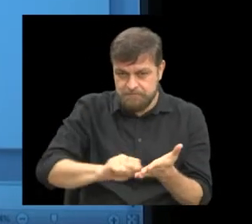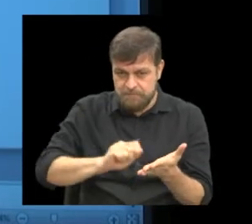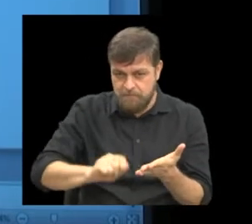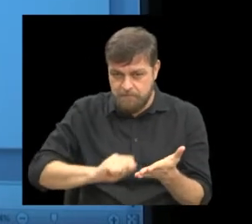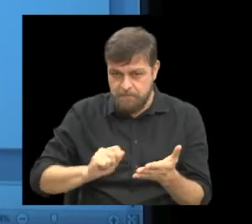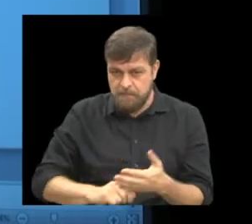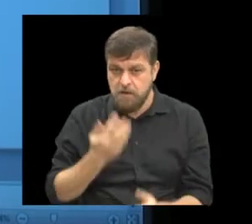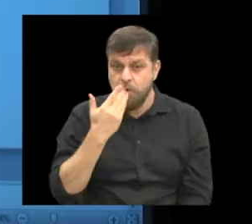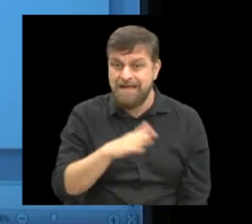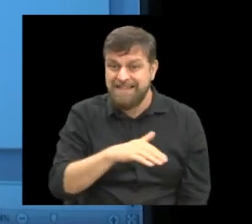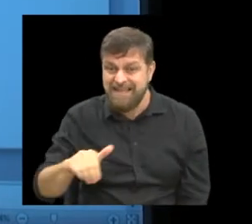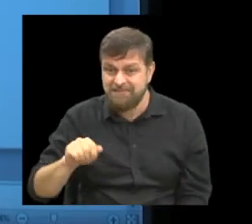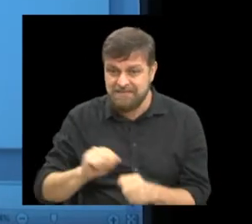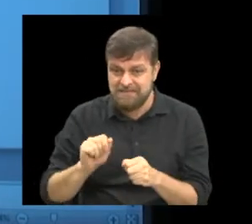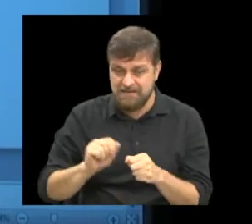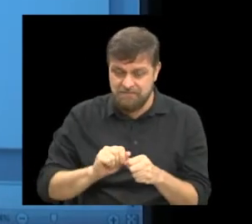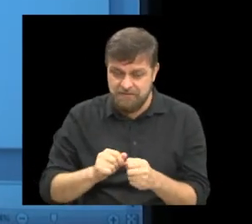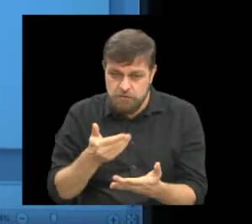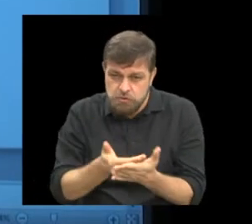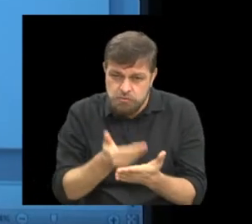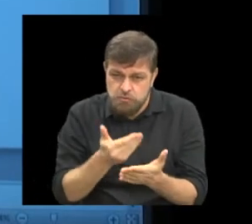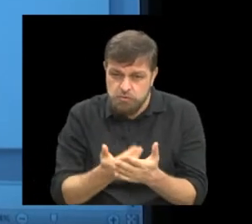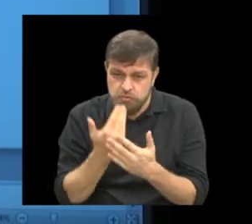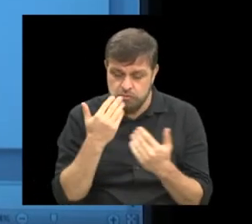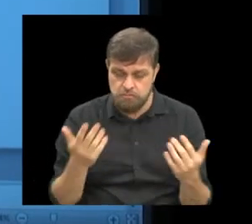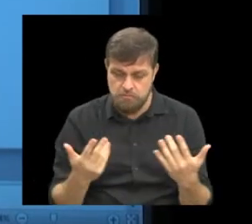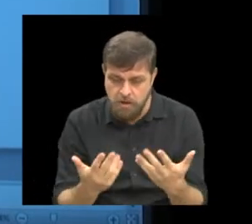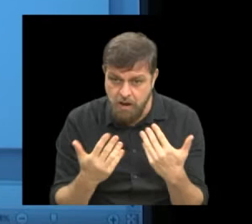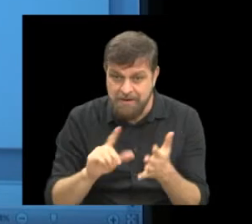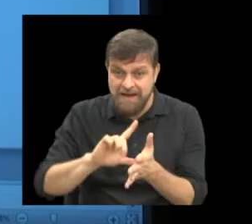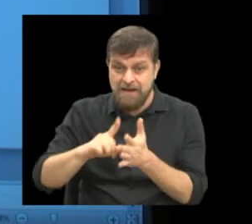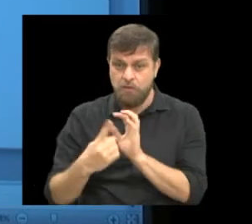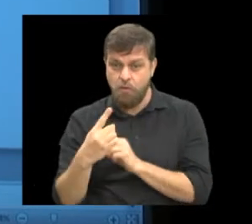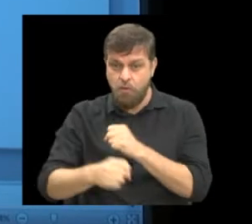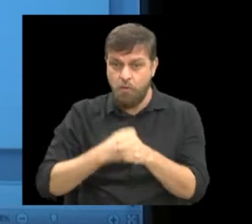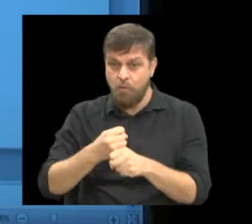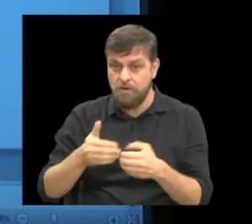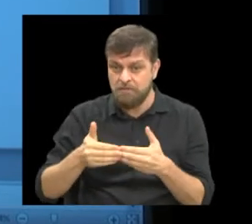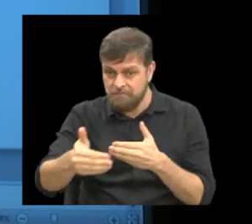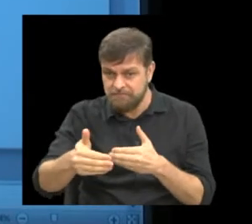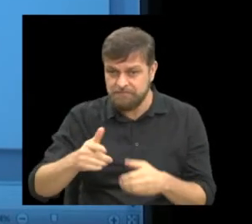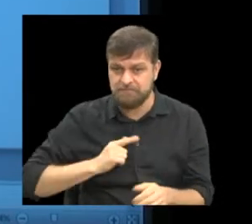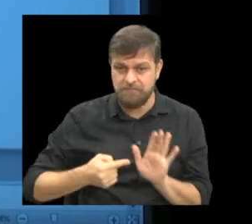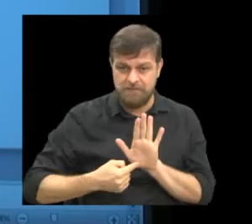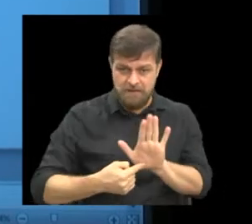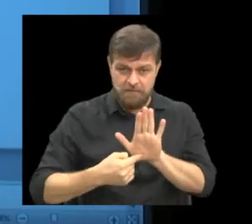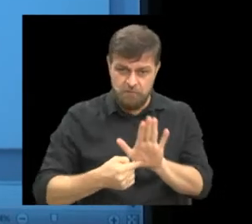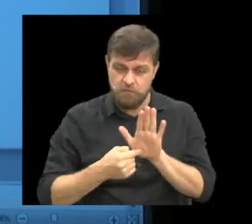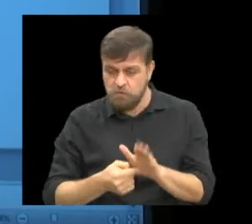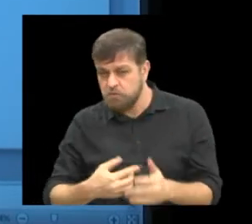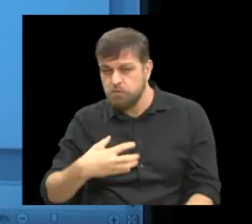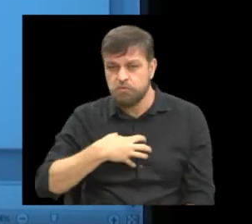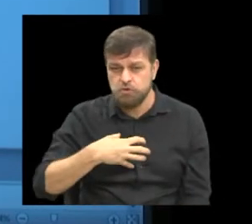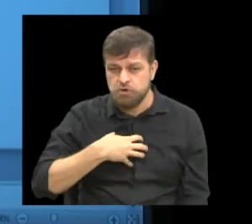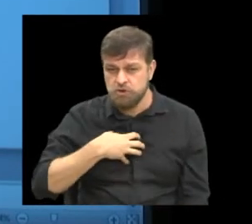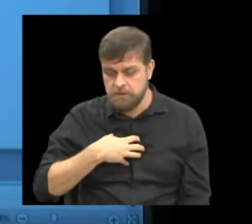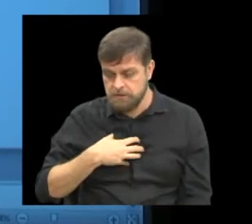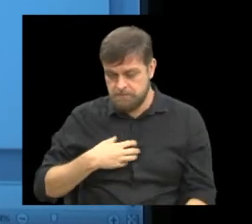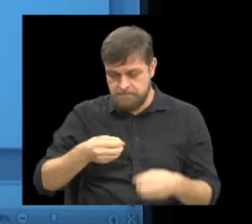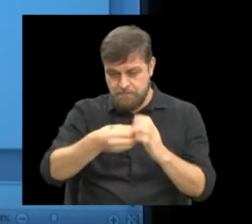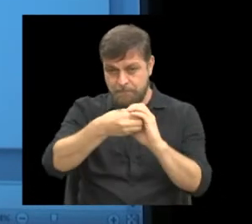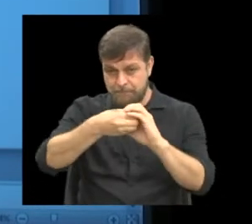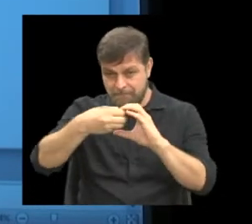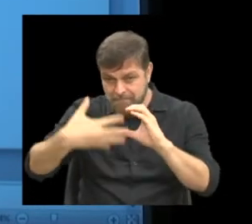na Infância, que um ano depois é publicado. Ele observou que o padrão de comportamento e habilidades que descreveu